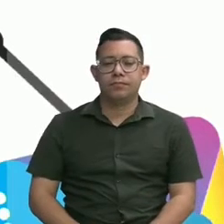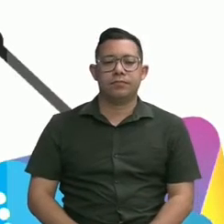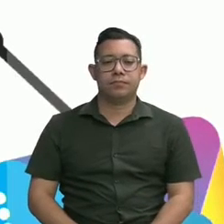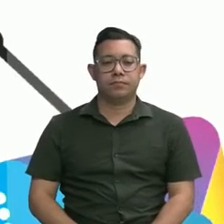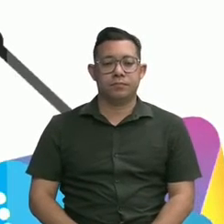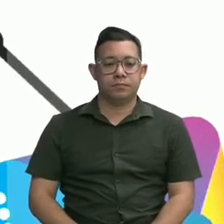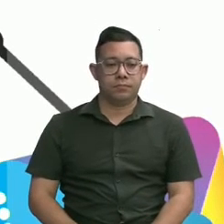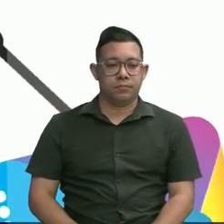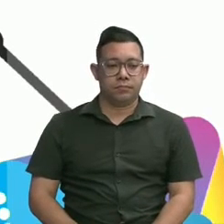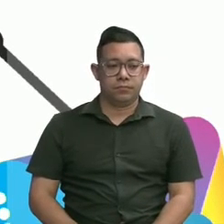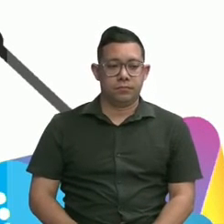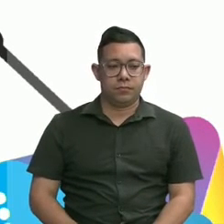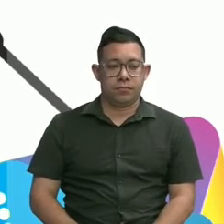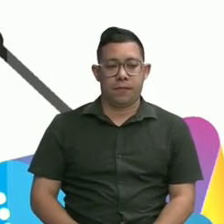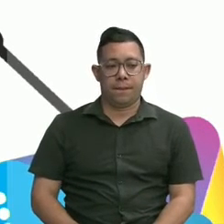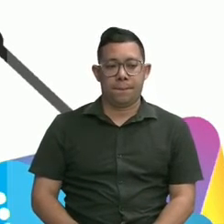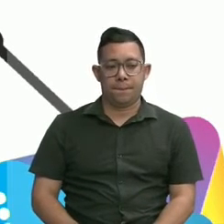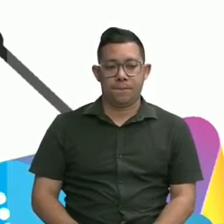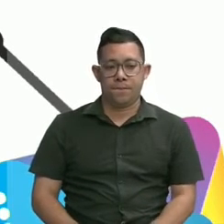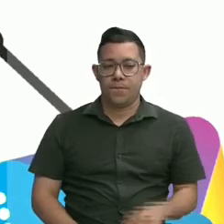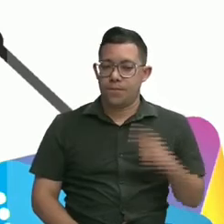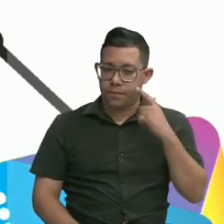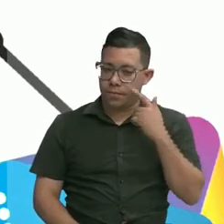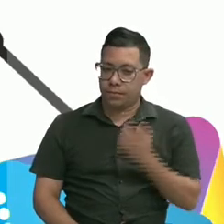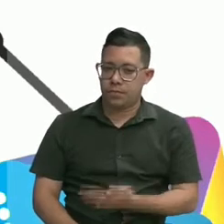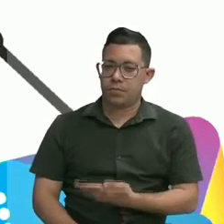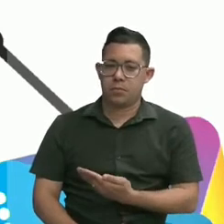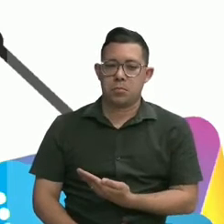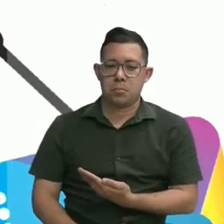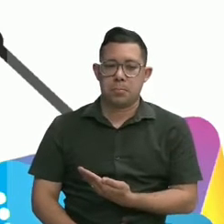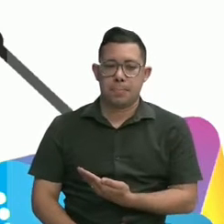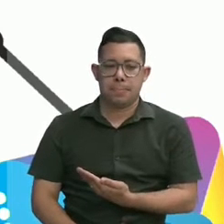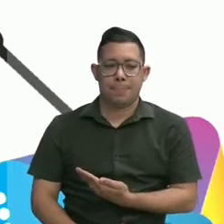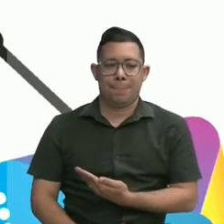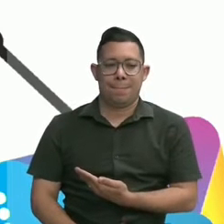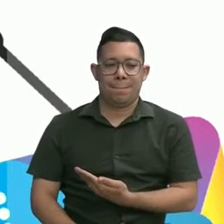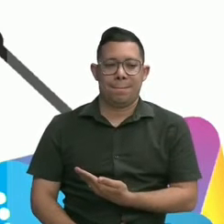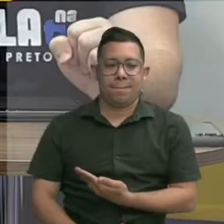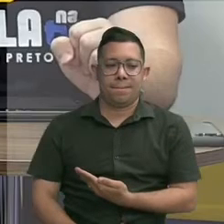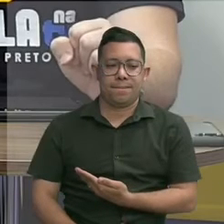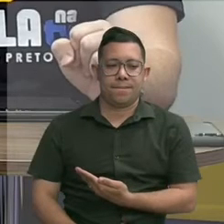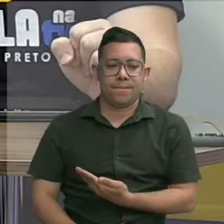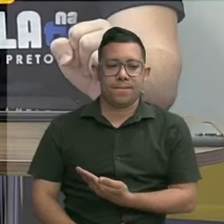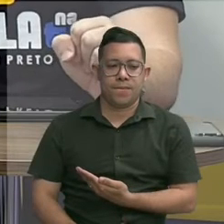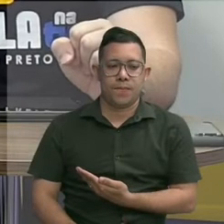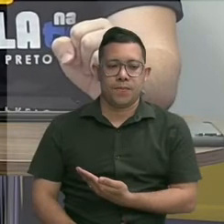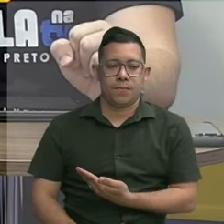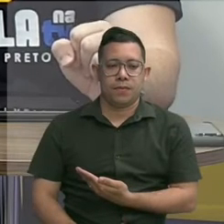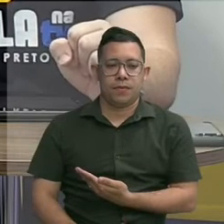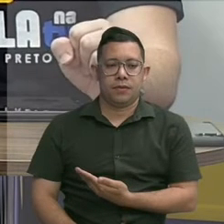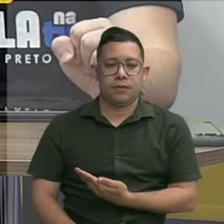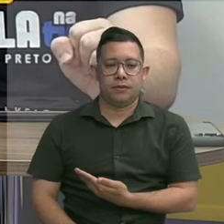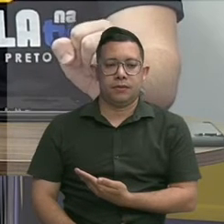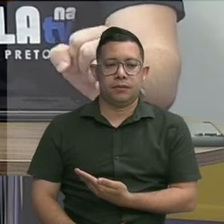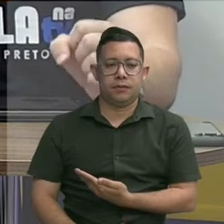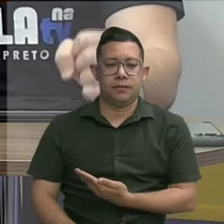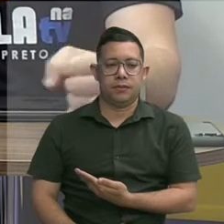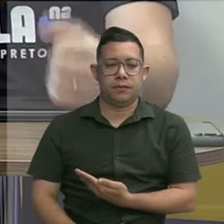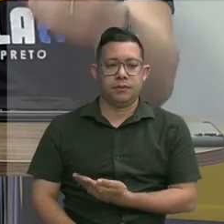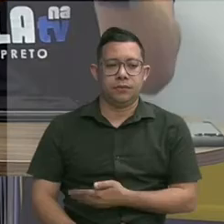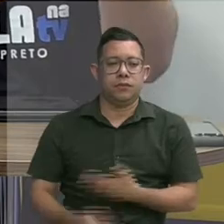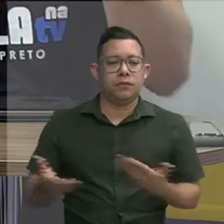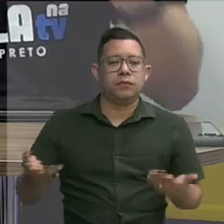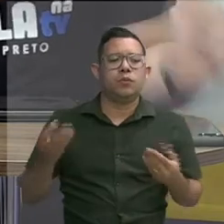gente então lá vamos voltar nas telas lá que a gente tava pra gente continuar fala vou passar elas todas de novo